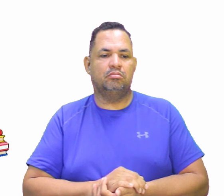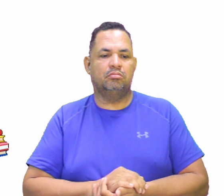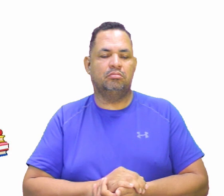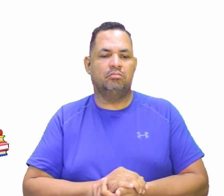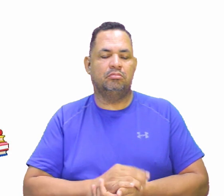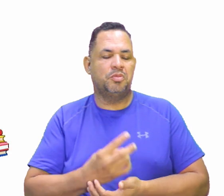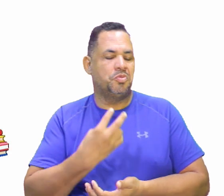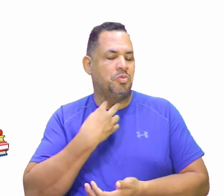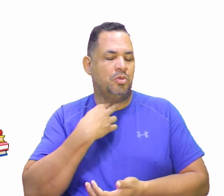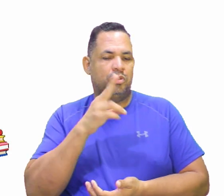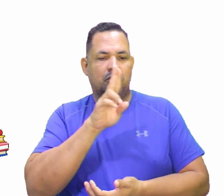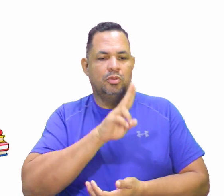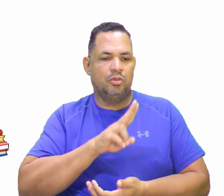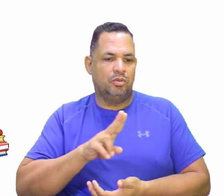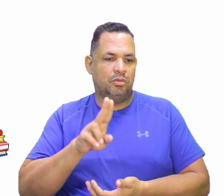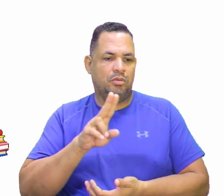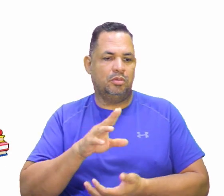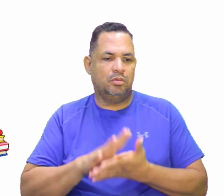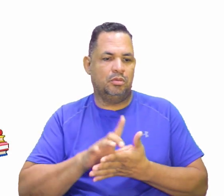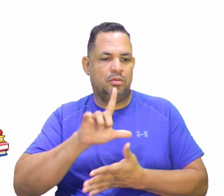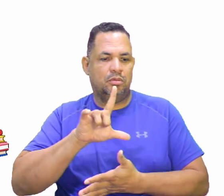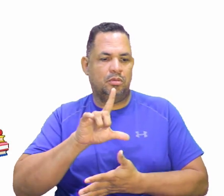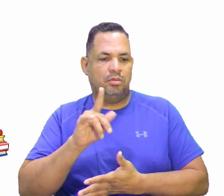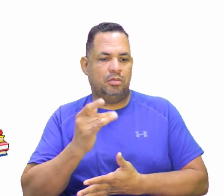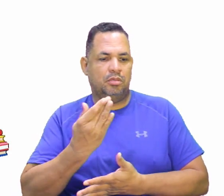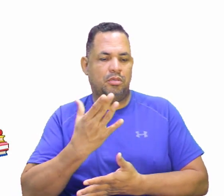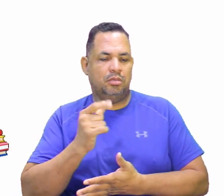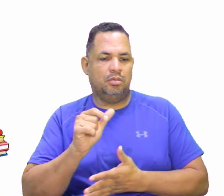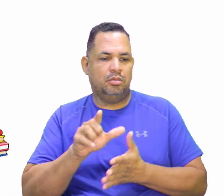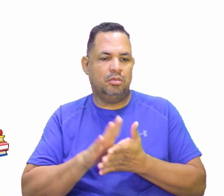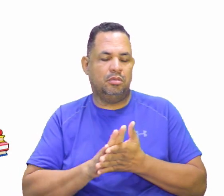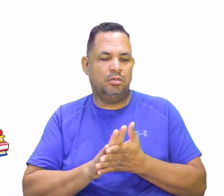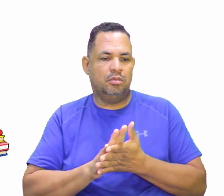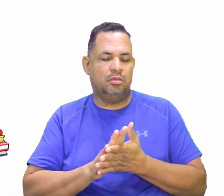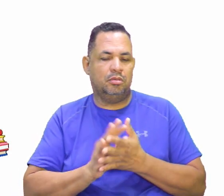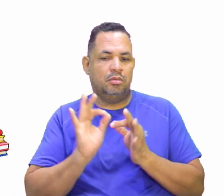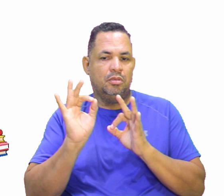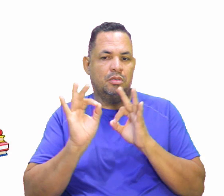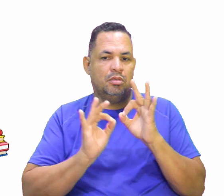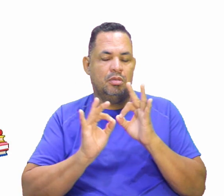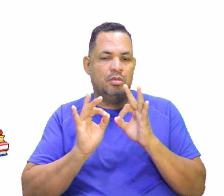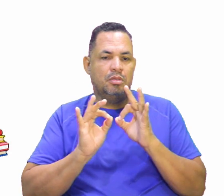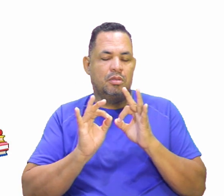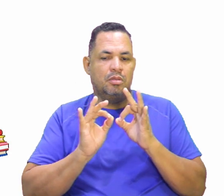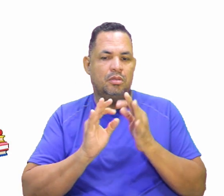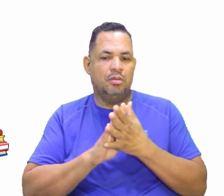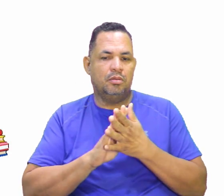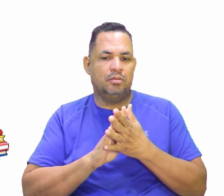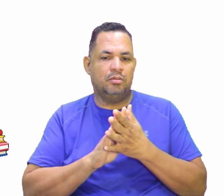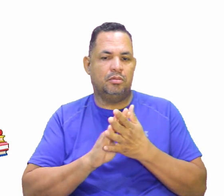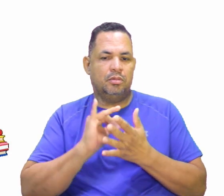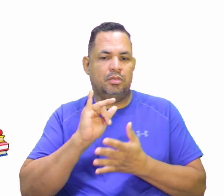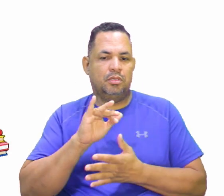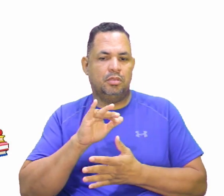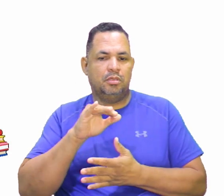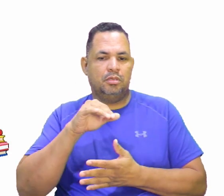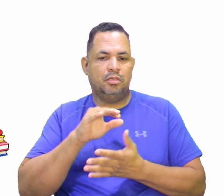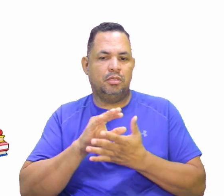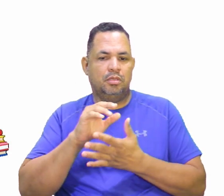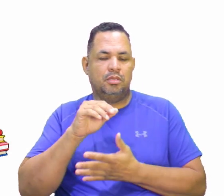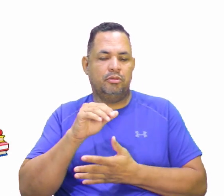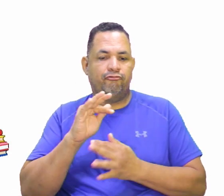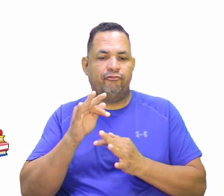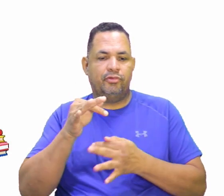bom? Não posso colocar o lhe, né, no, na forma do particípio. Como ficou